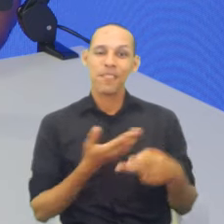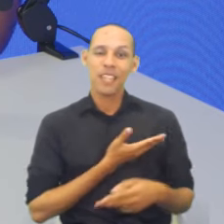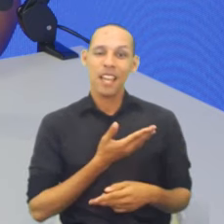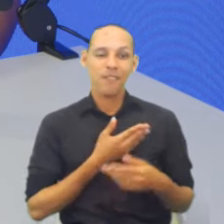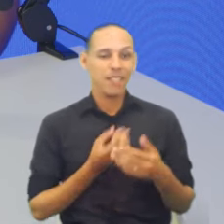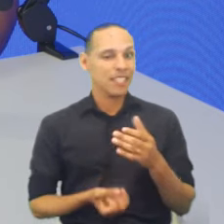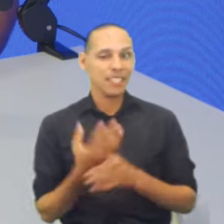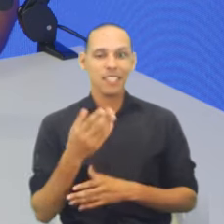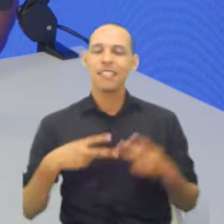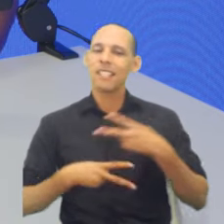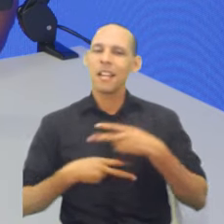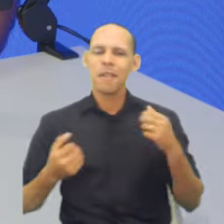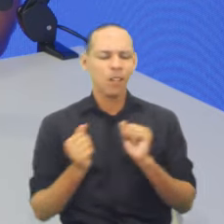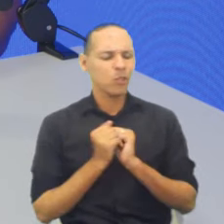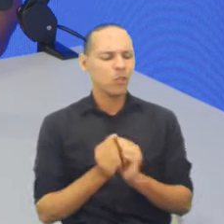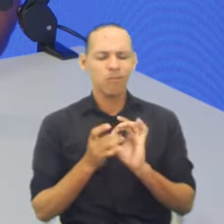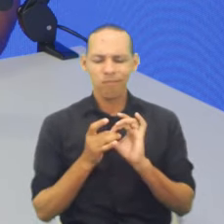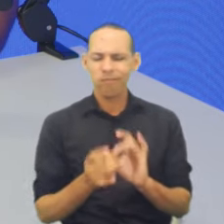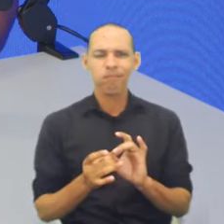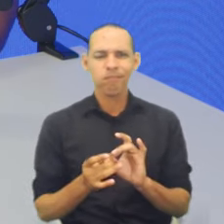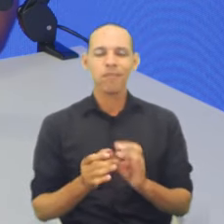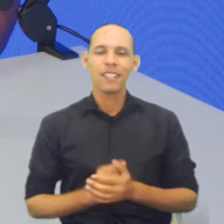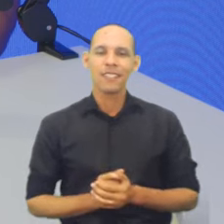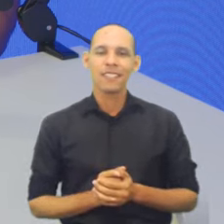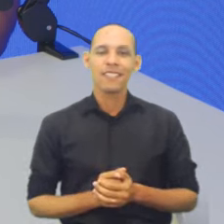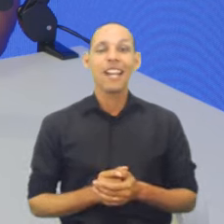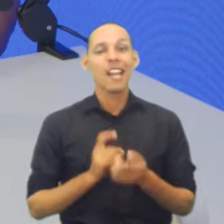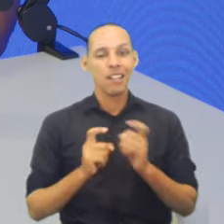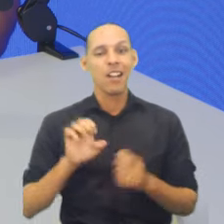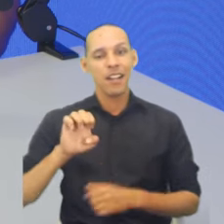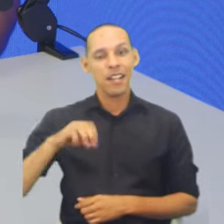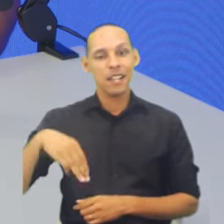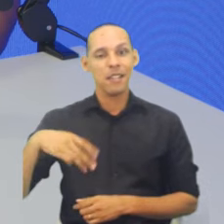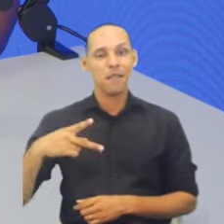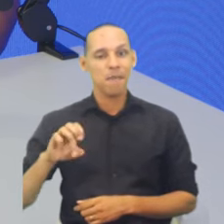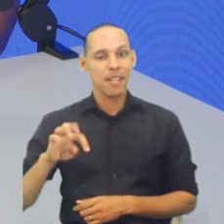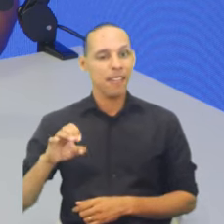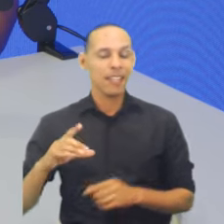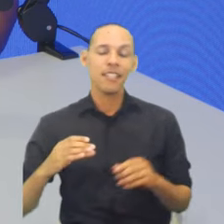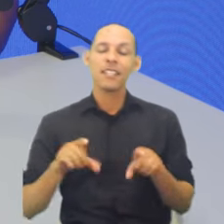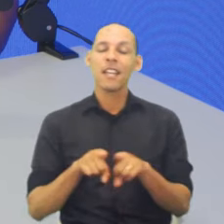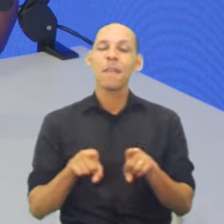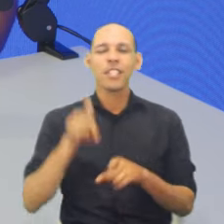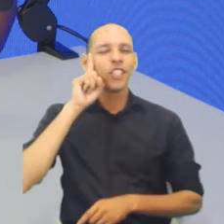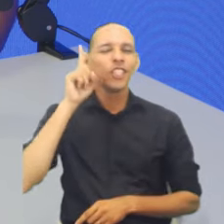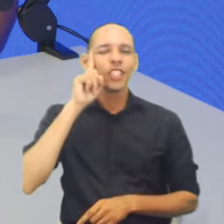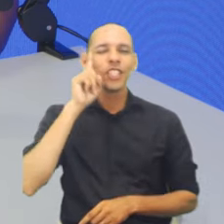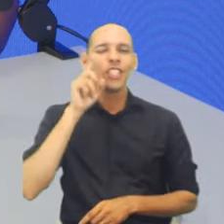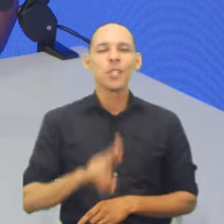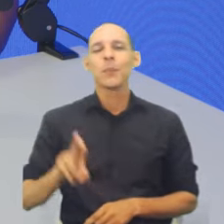sebrai tem muito a ver com tudo isso não só ali naquela reunião pro impretec mas no no nosso dia a dia a gente usou muito usa